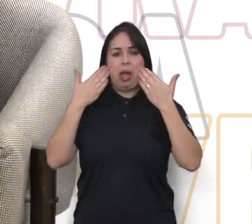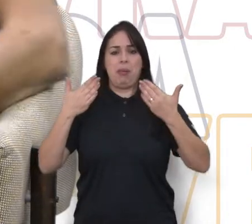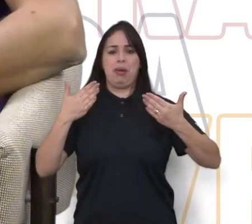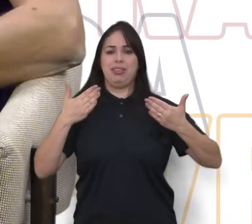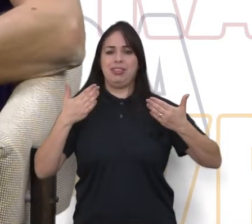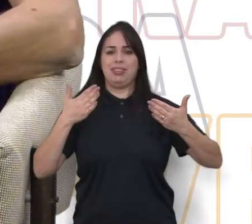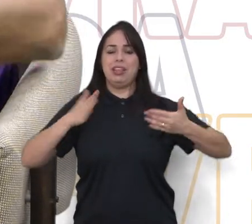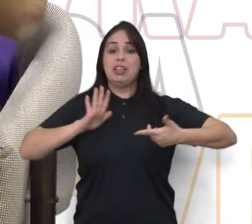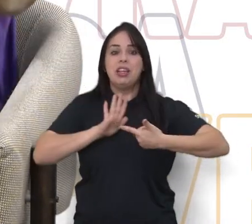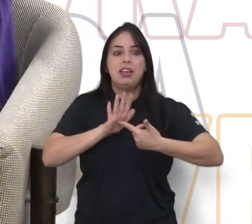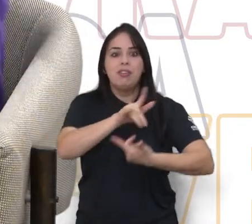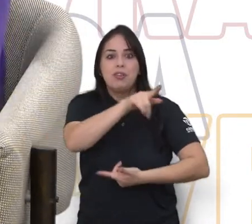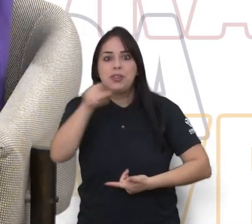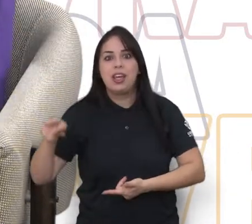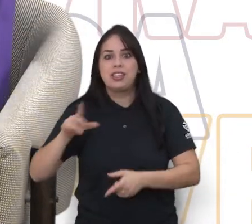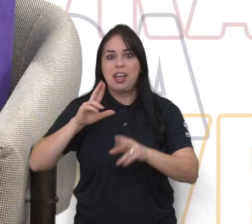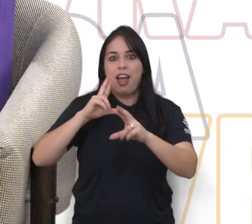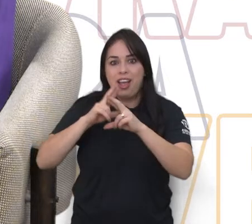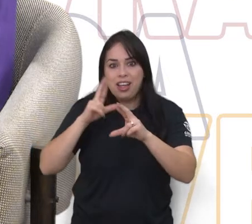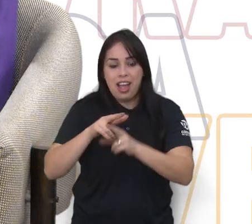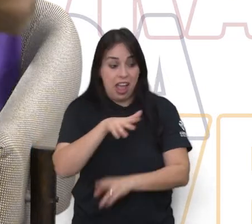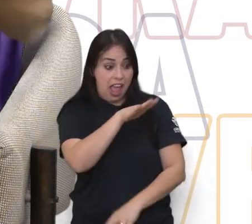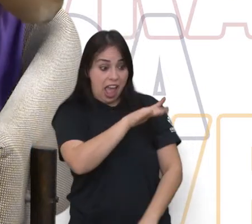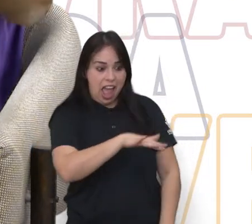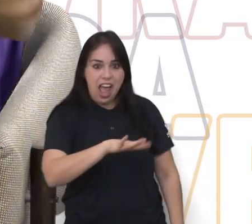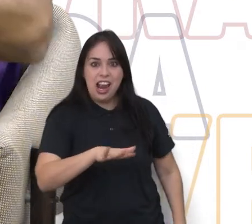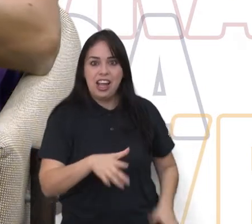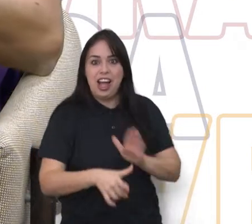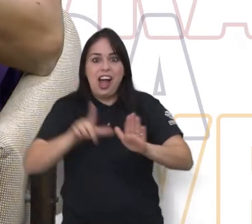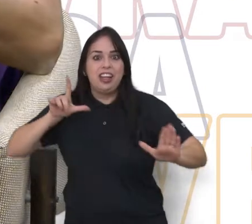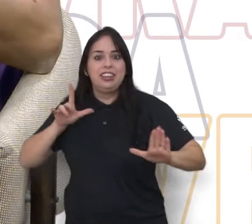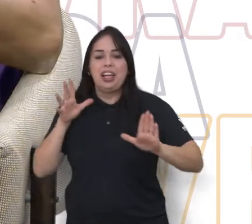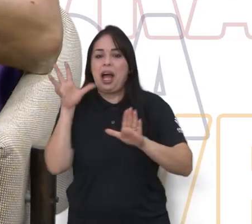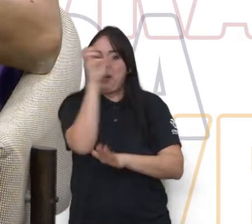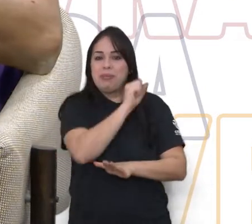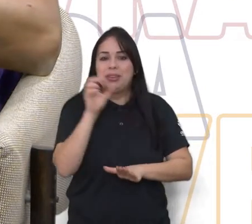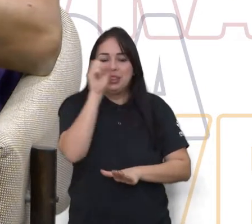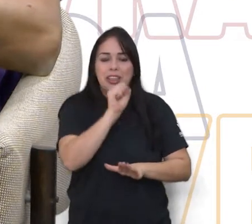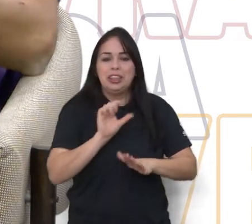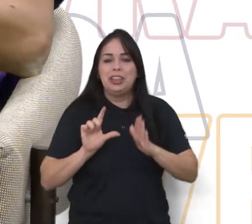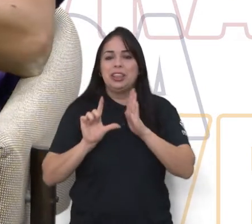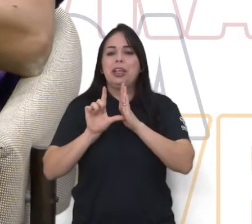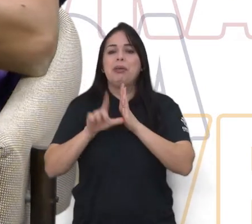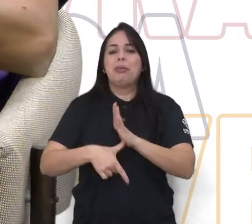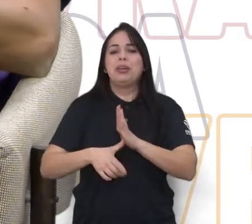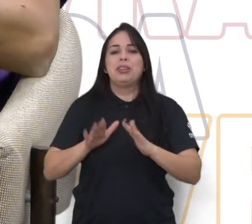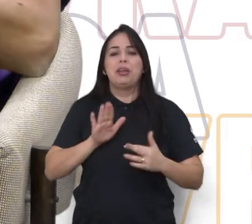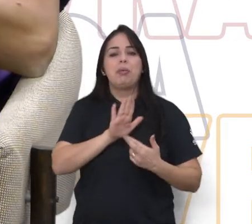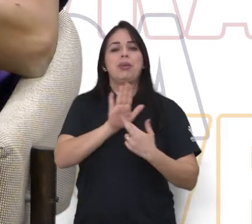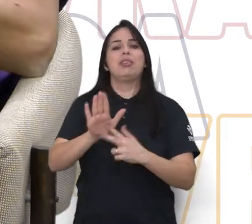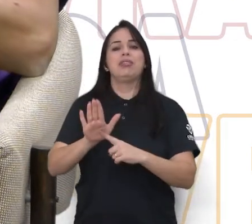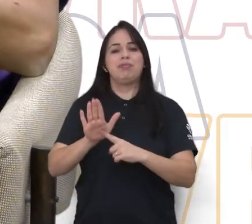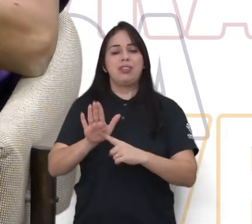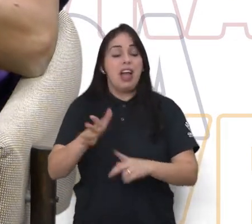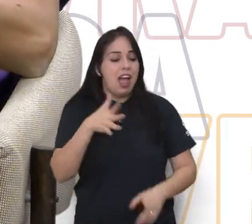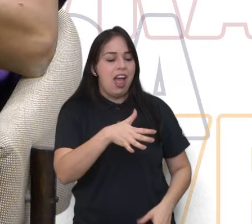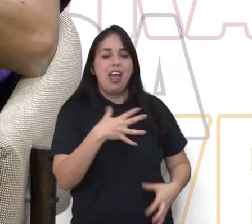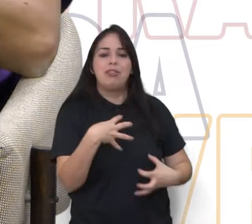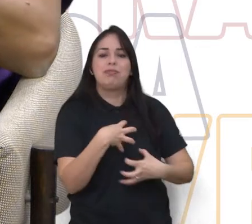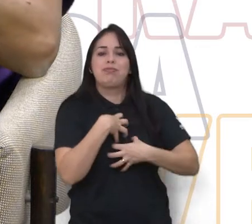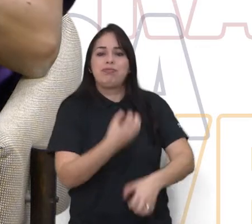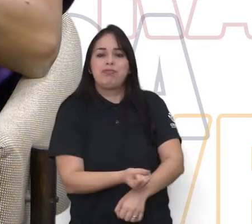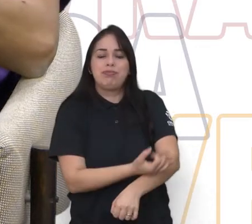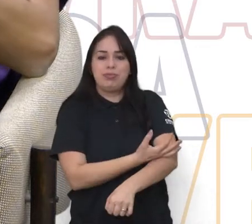recicla aí, para ela lançar a mensagem que foi lhe passada. Isso é marcante, isso é emocionante, né? Tem